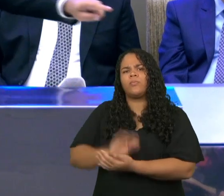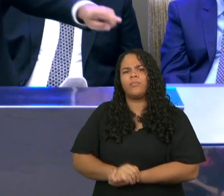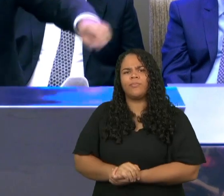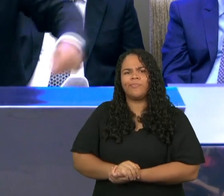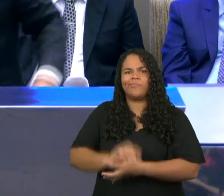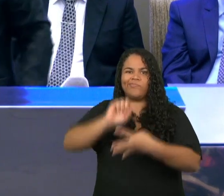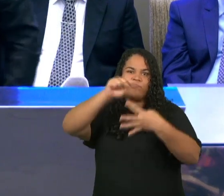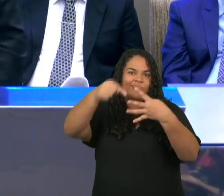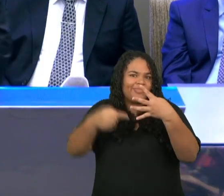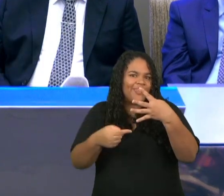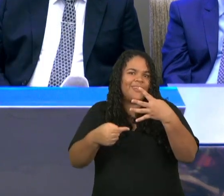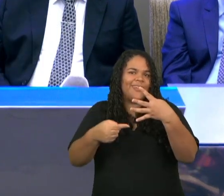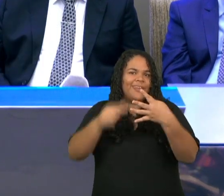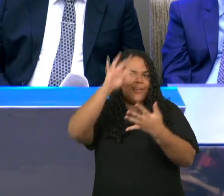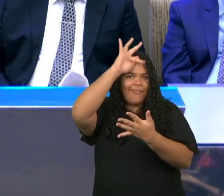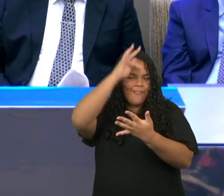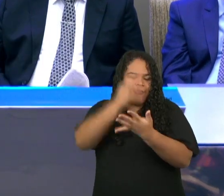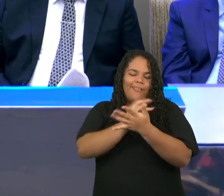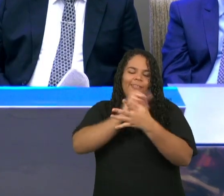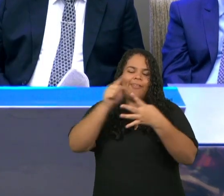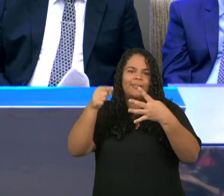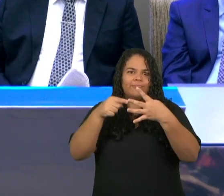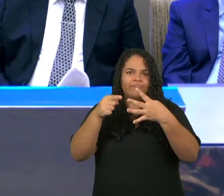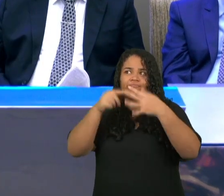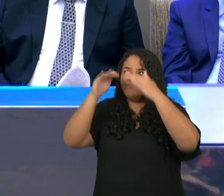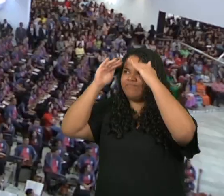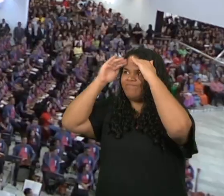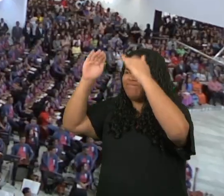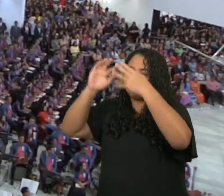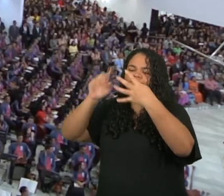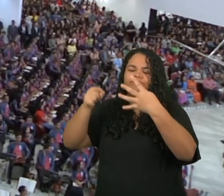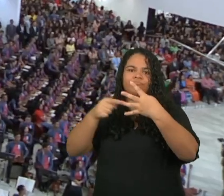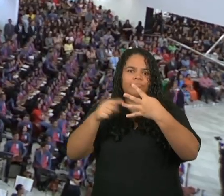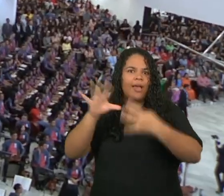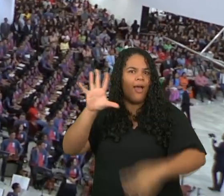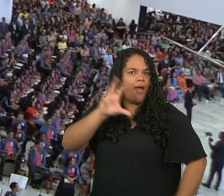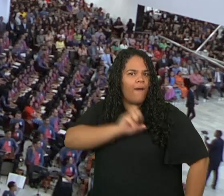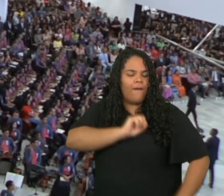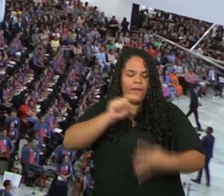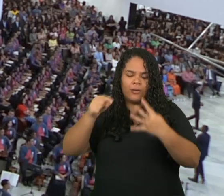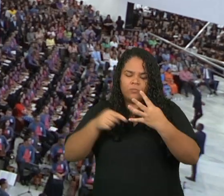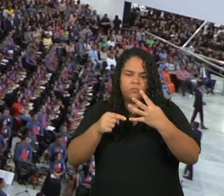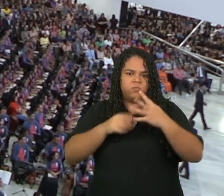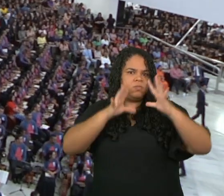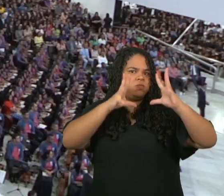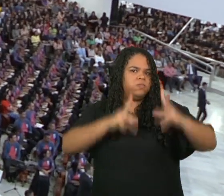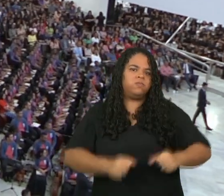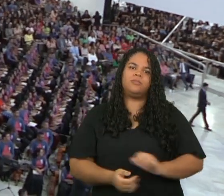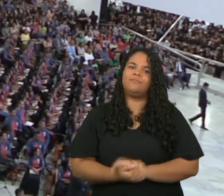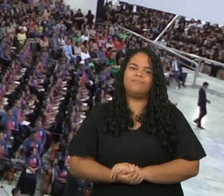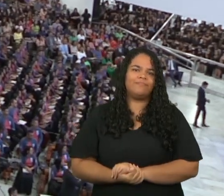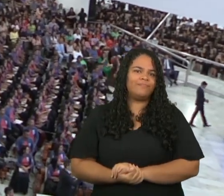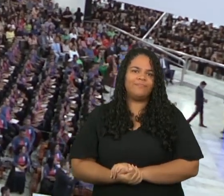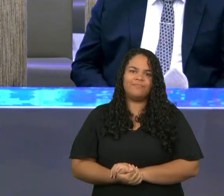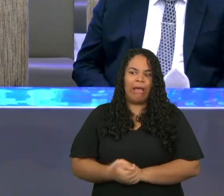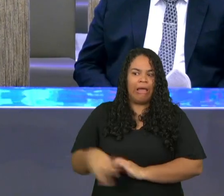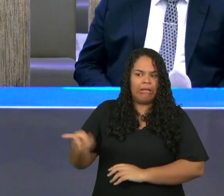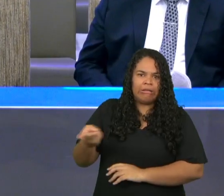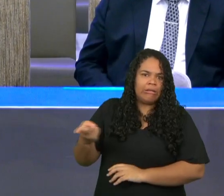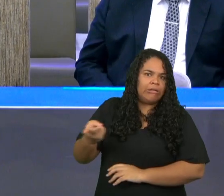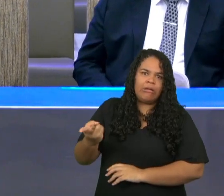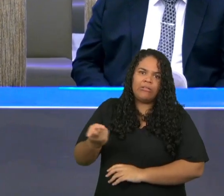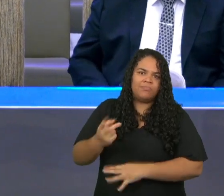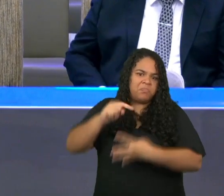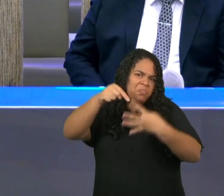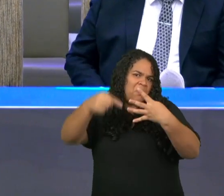vou fazer mais. É a única coisa que pode revogar o propósito de Deus na tua vida, é se você desonrar a